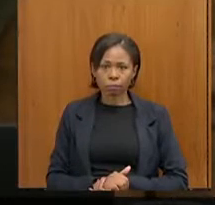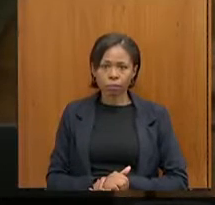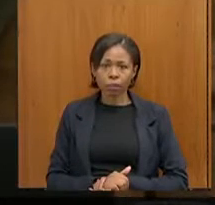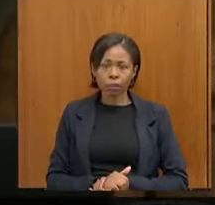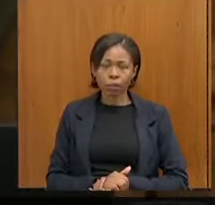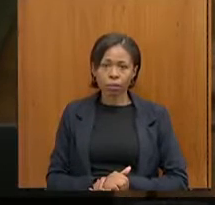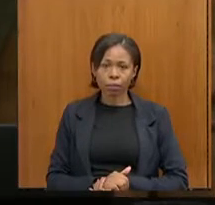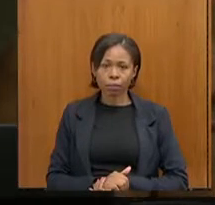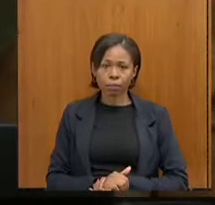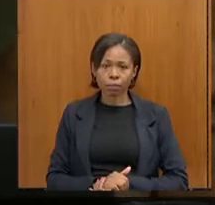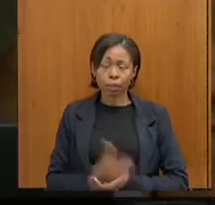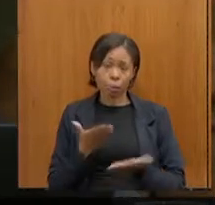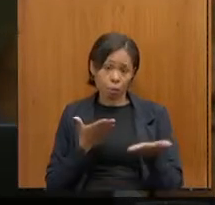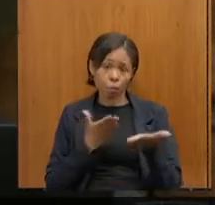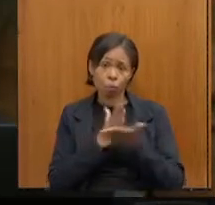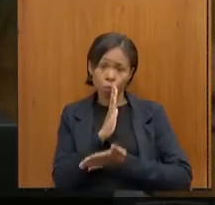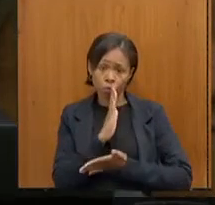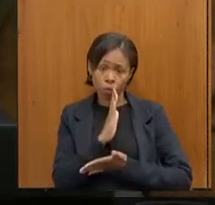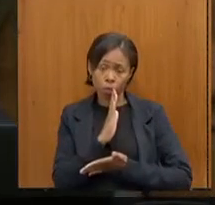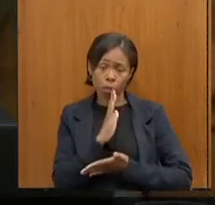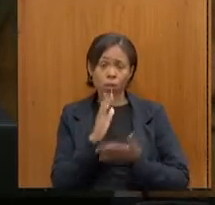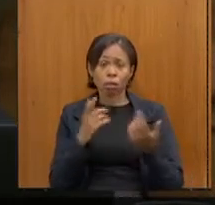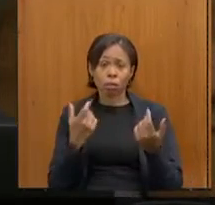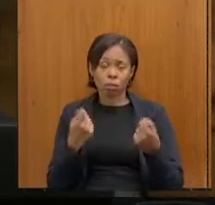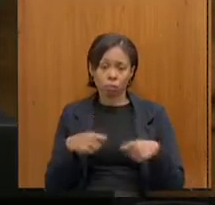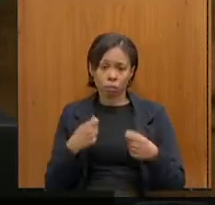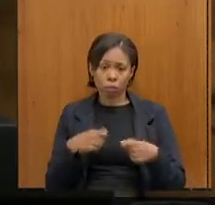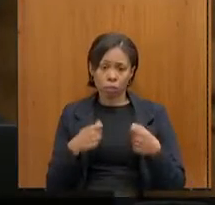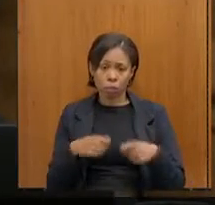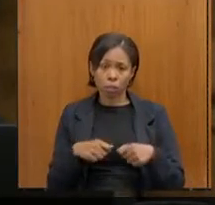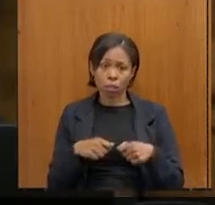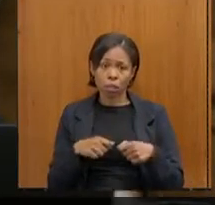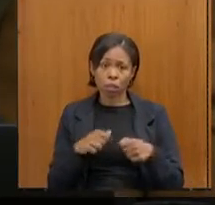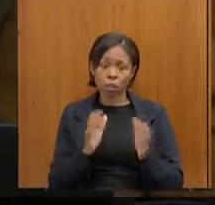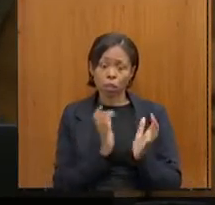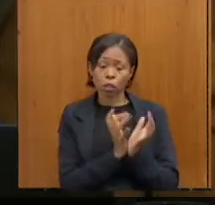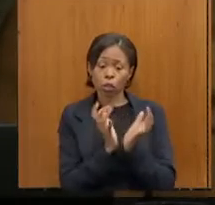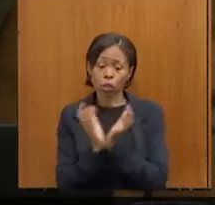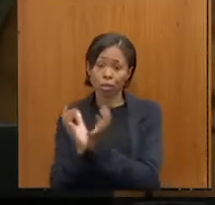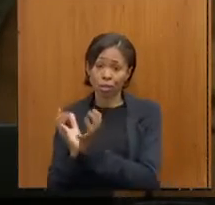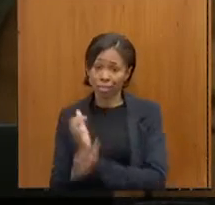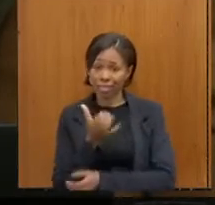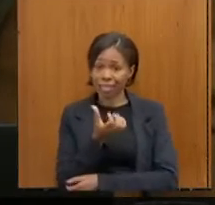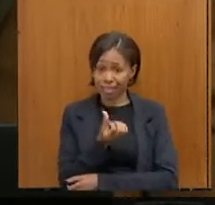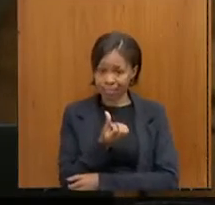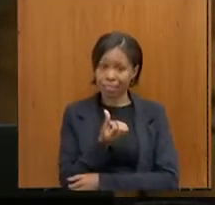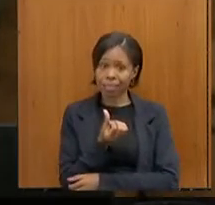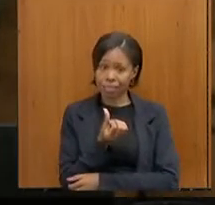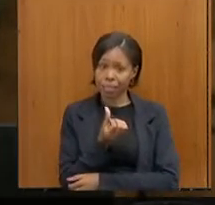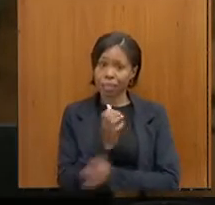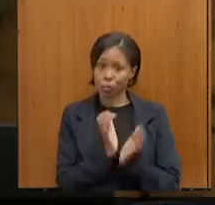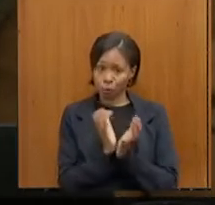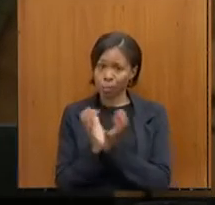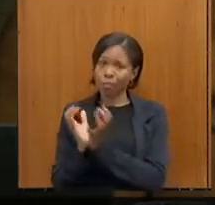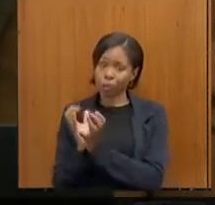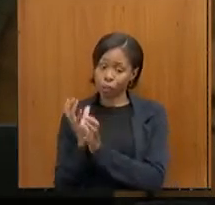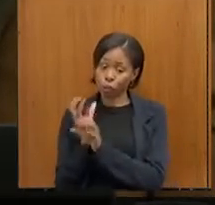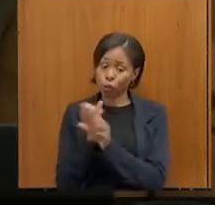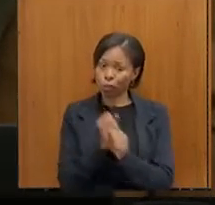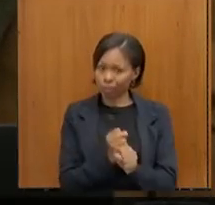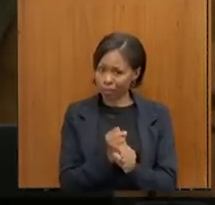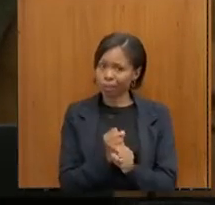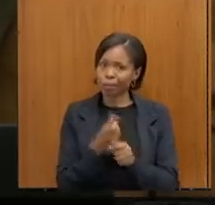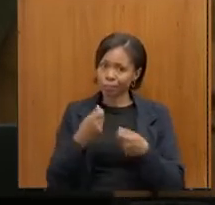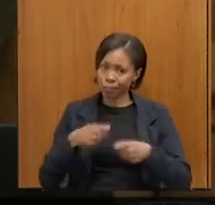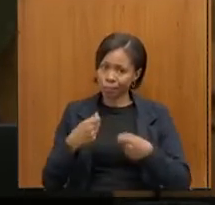aprovações elas terão que passar por até seis comissões nós usamos da de dar cor um aqui para podermos